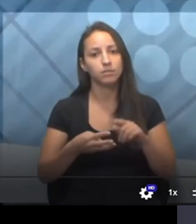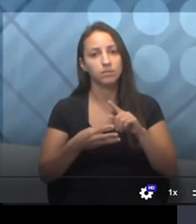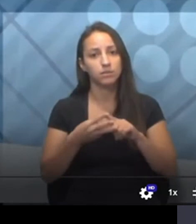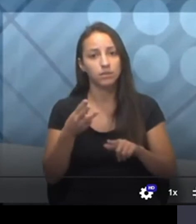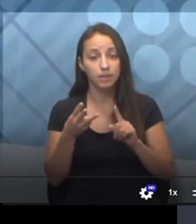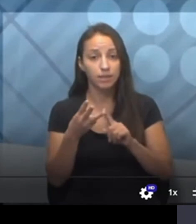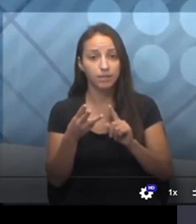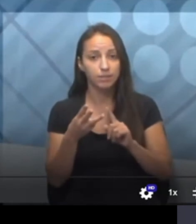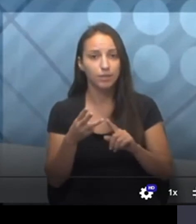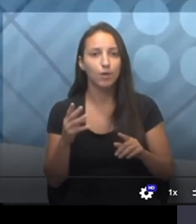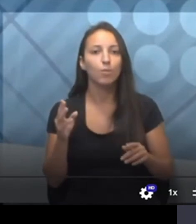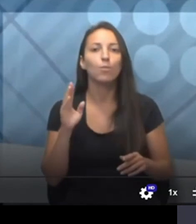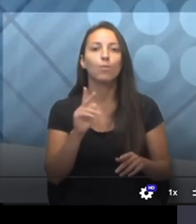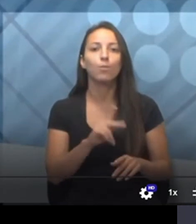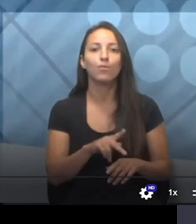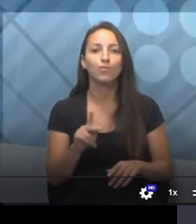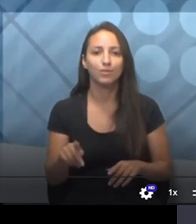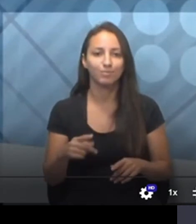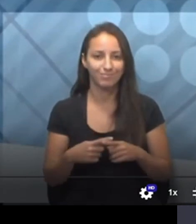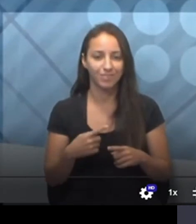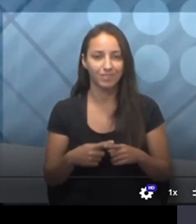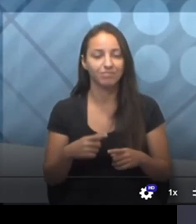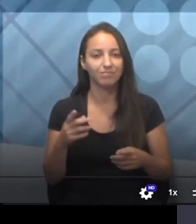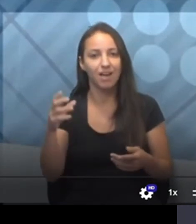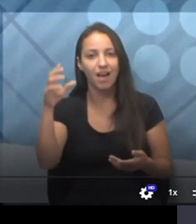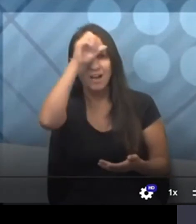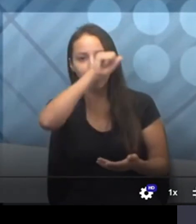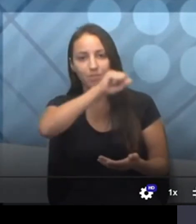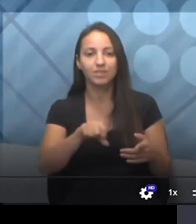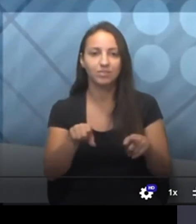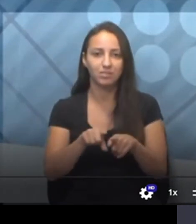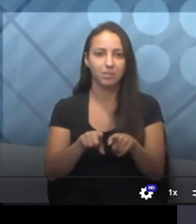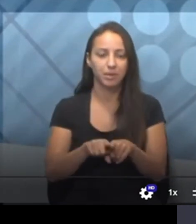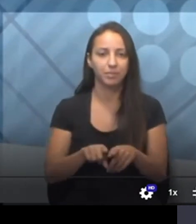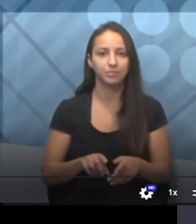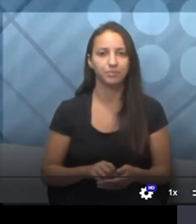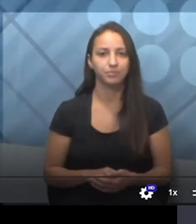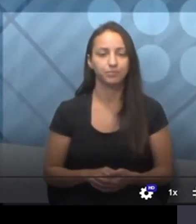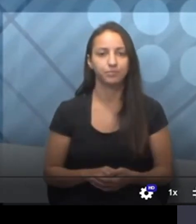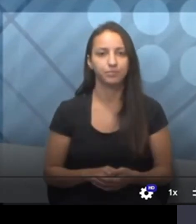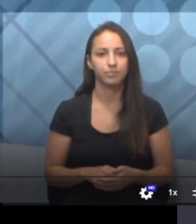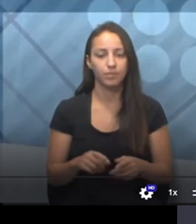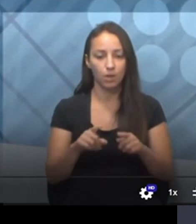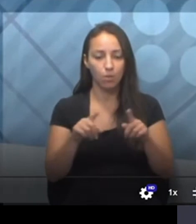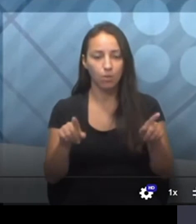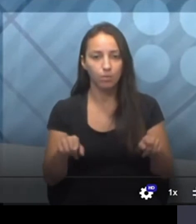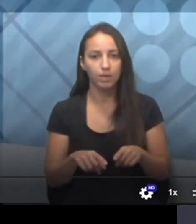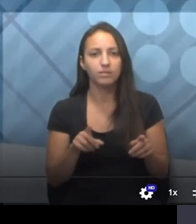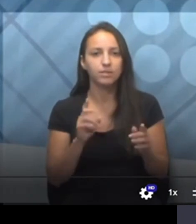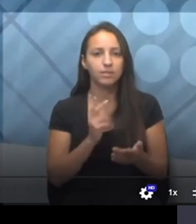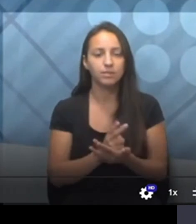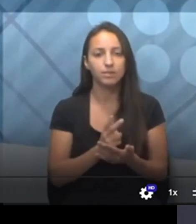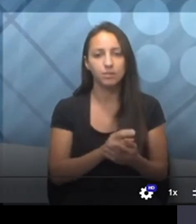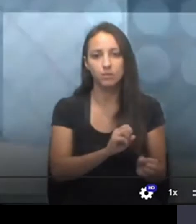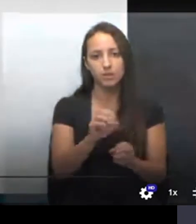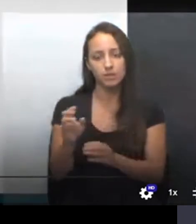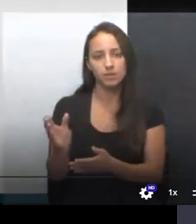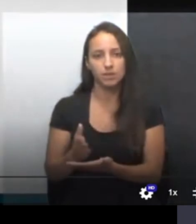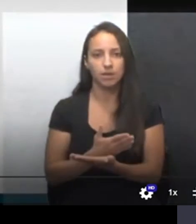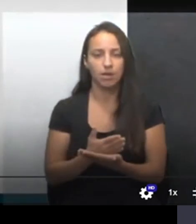terceiro professor, lembre-se disso. Em todos os ambientes da escola, então, há como o ambiente ensinar algo.